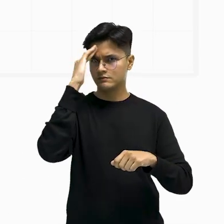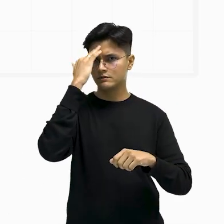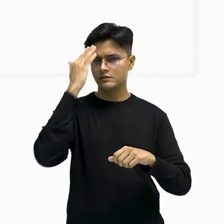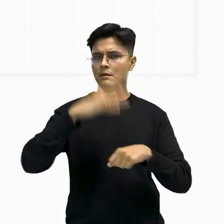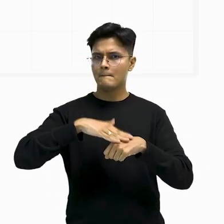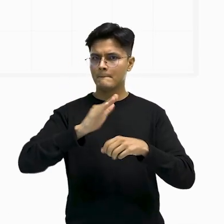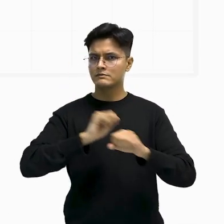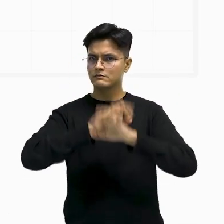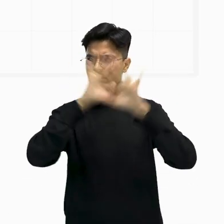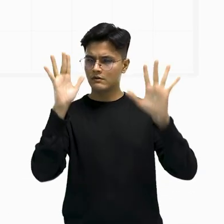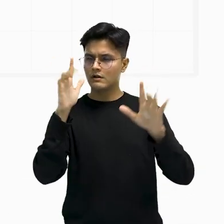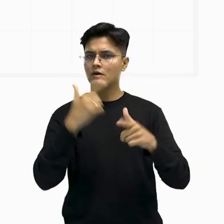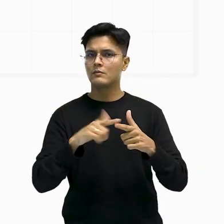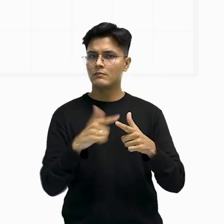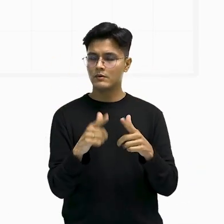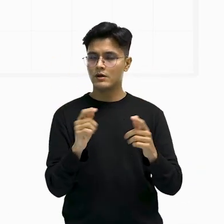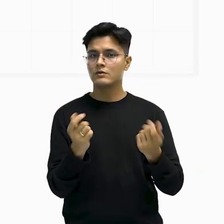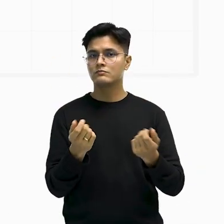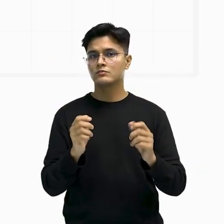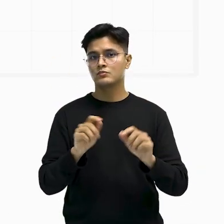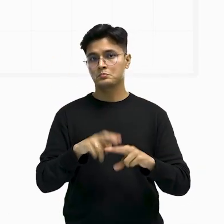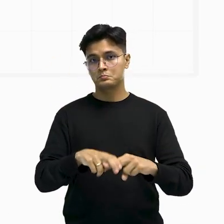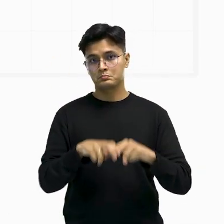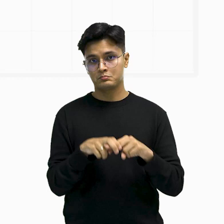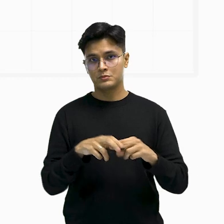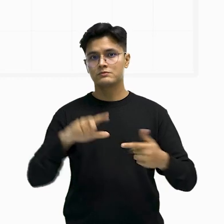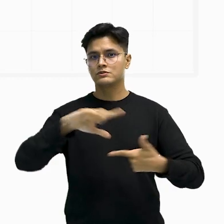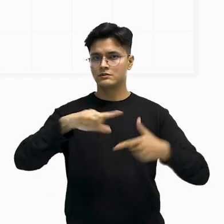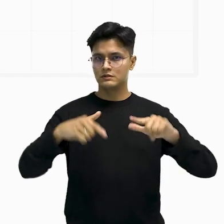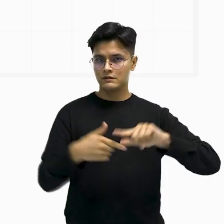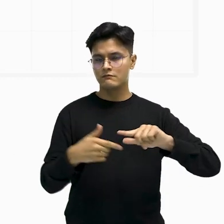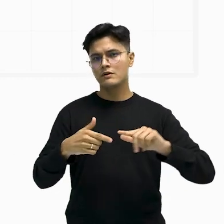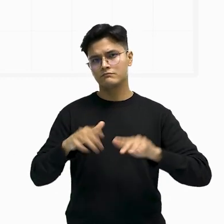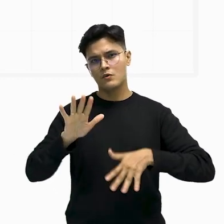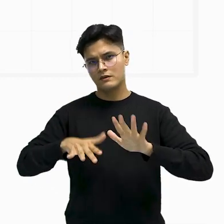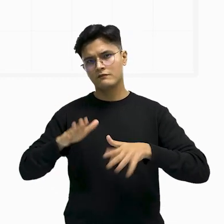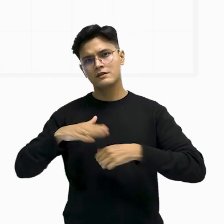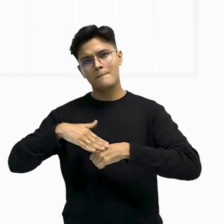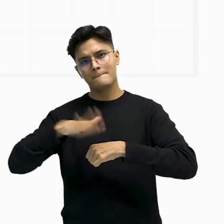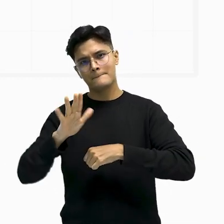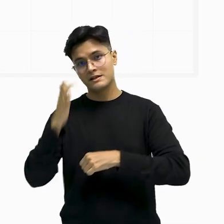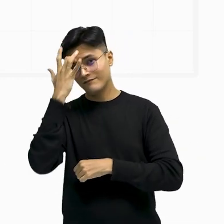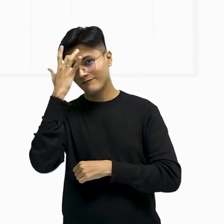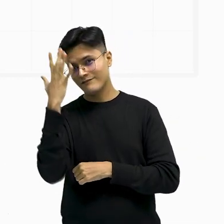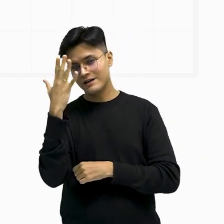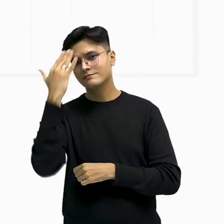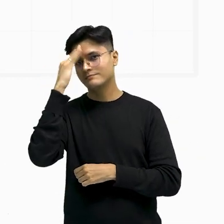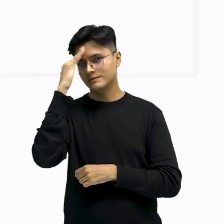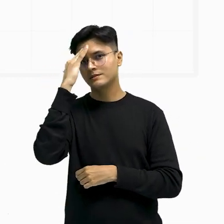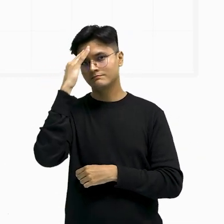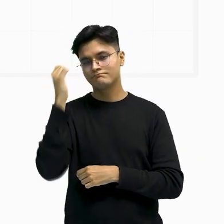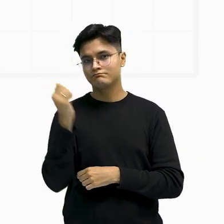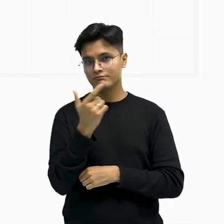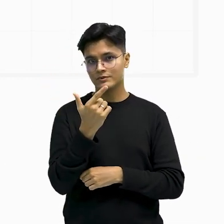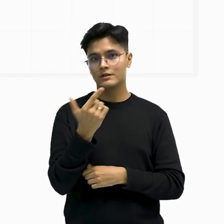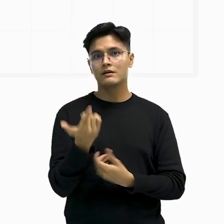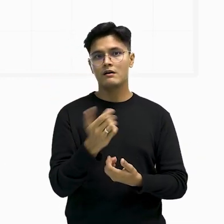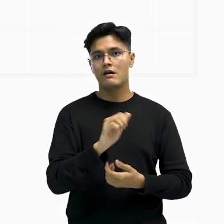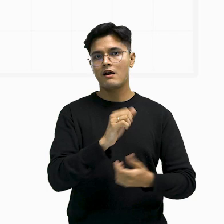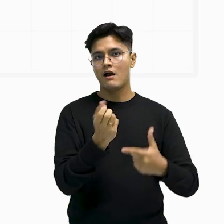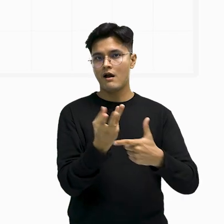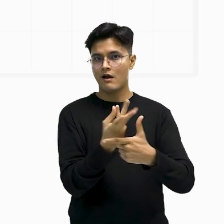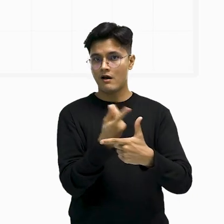ser entendida, né, que a própria álgebra, tá bom? A gente consegue compreender melhor as relações